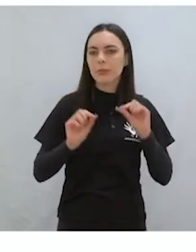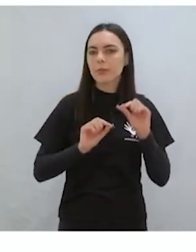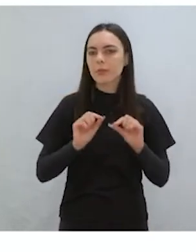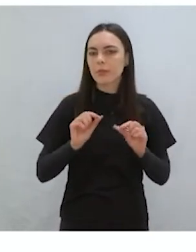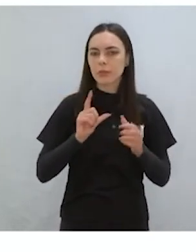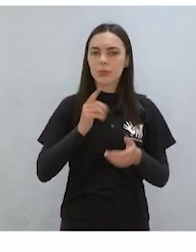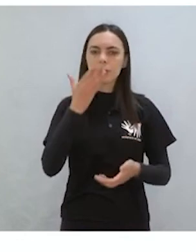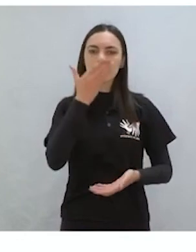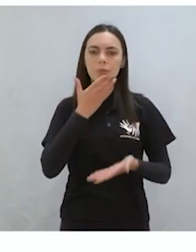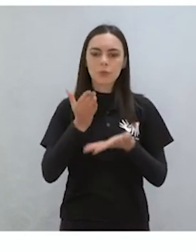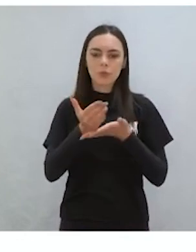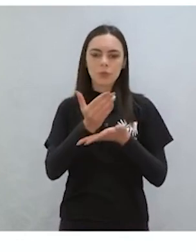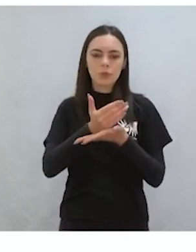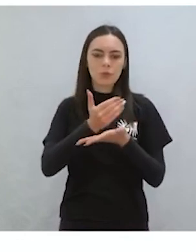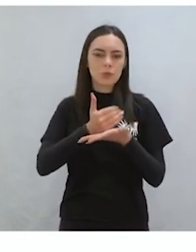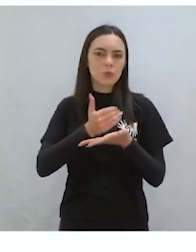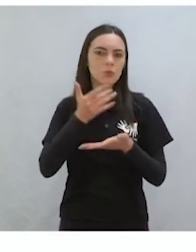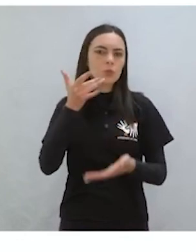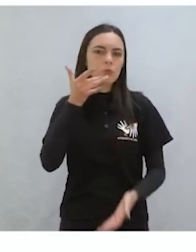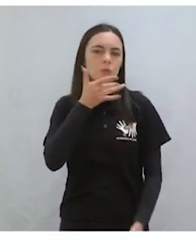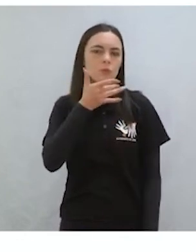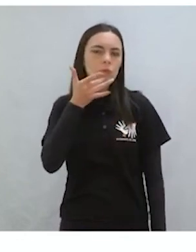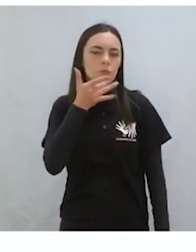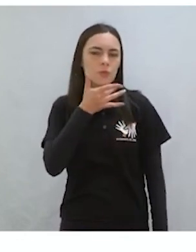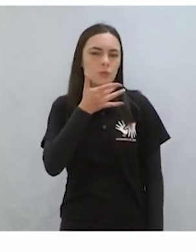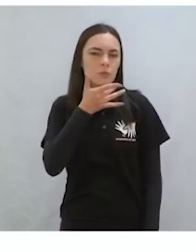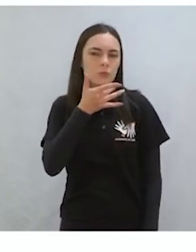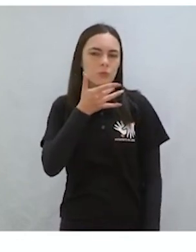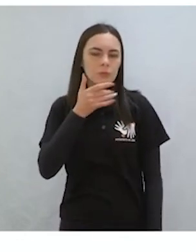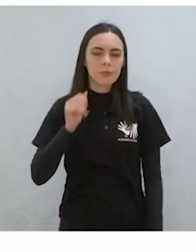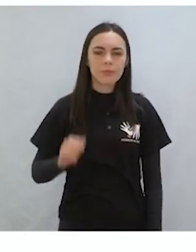um delicioso bolo.